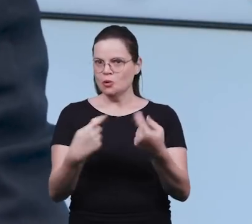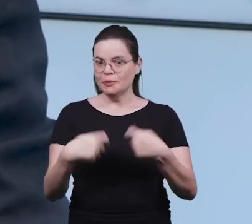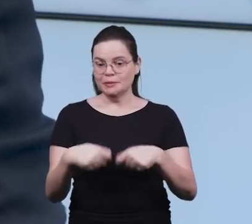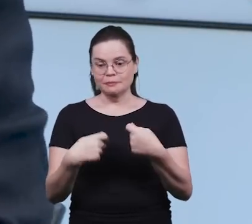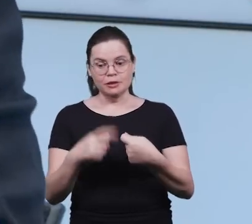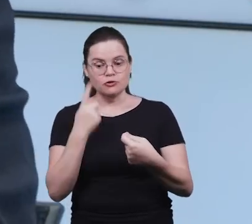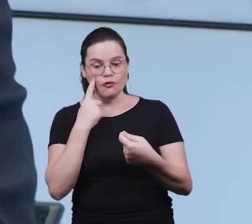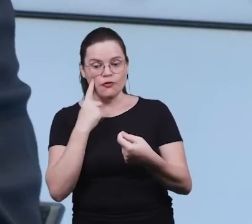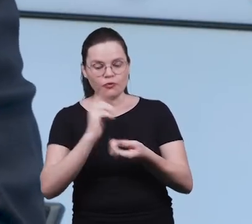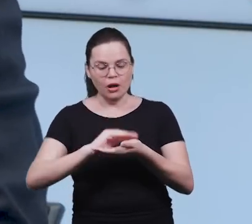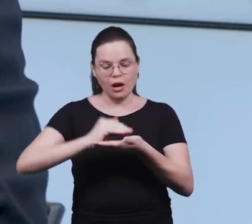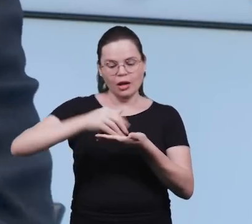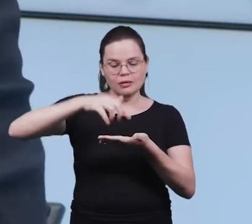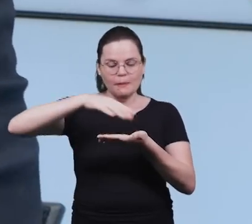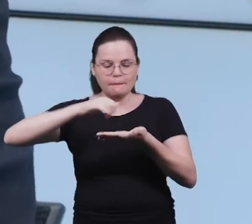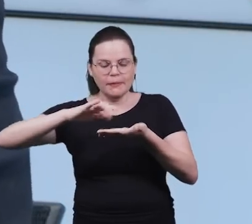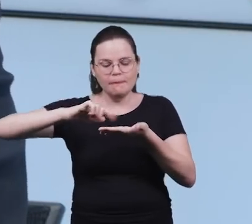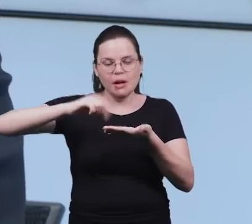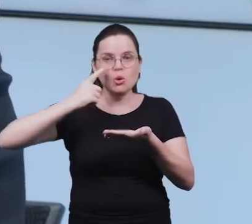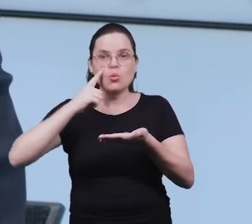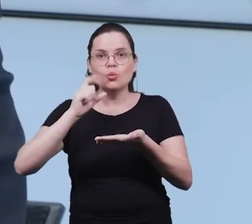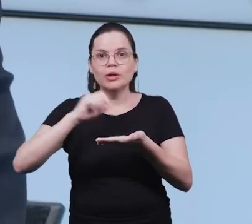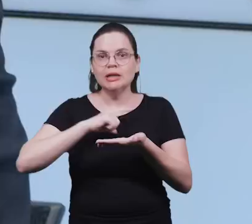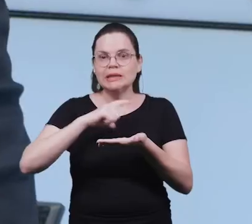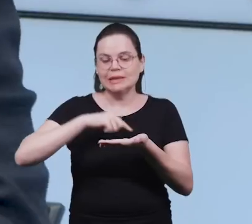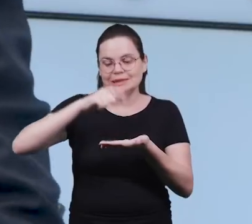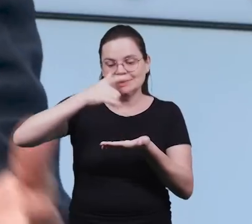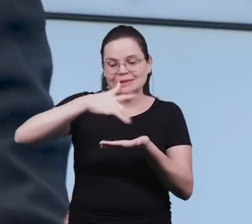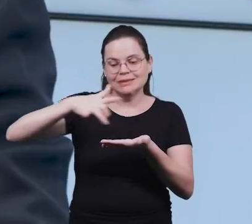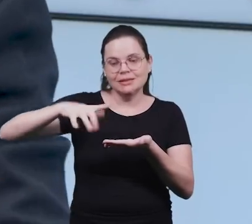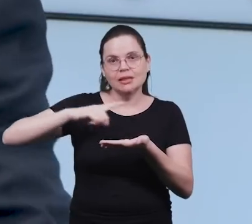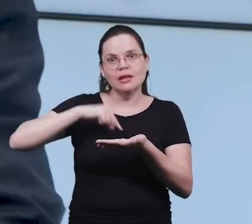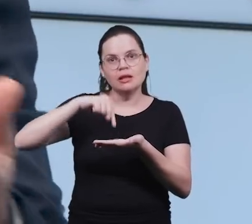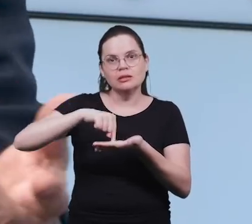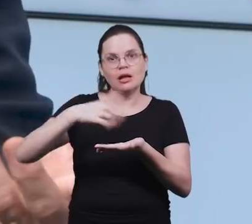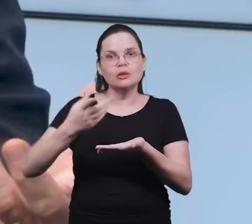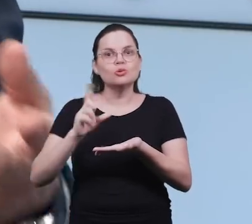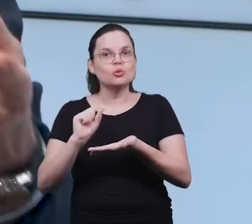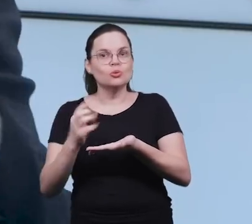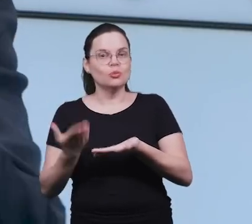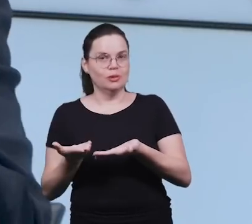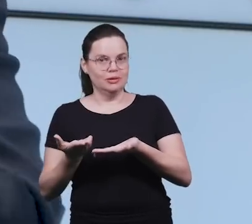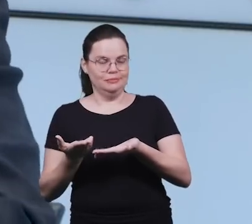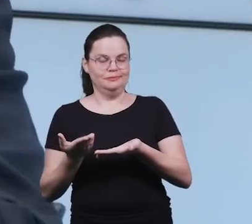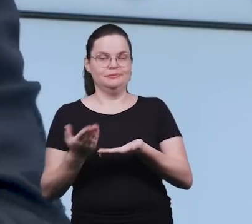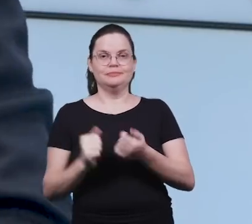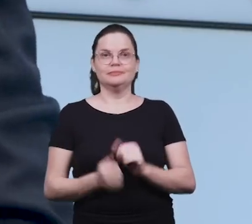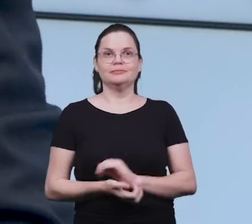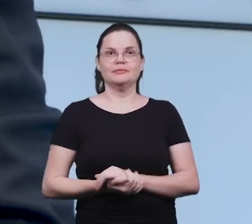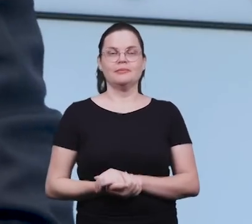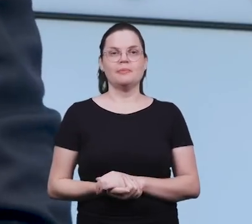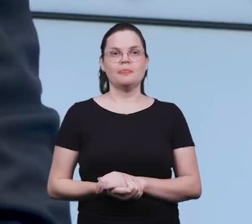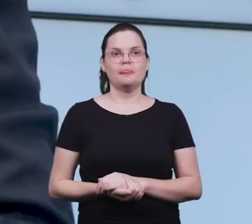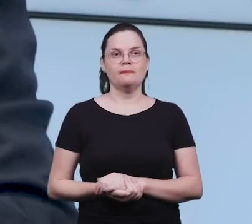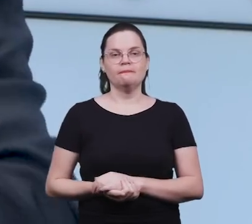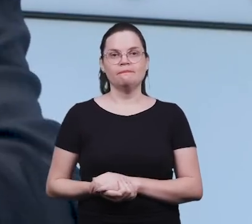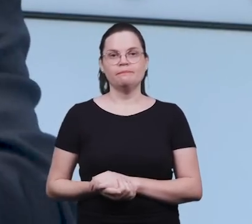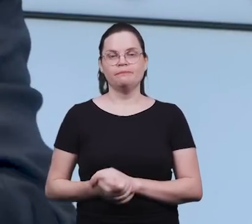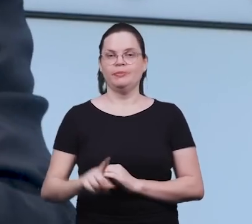valores que estão dentro desse tesouro. Então, nós já vimos aqui recentemente